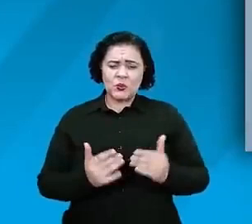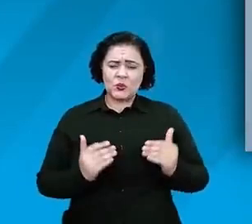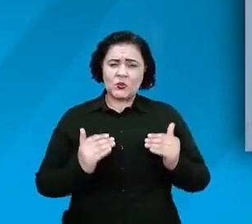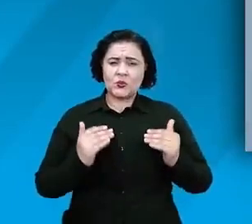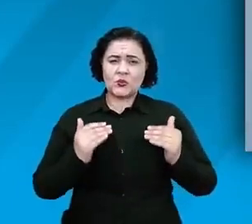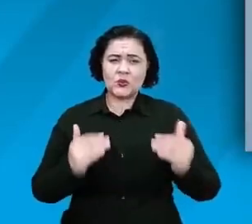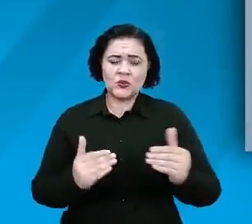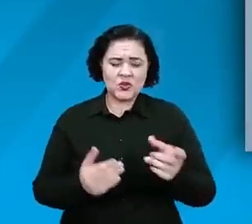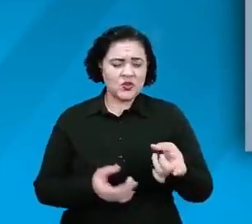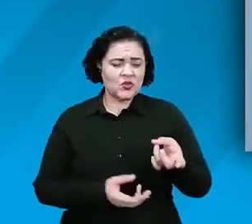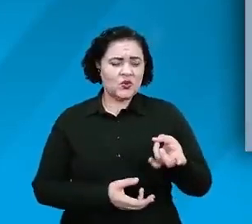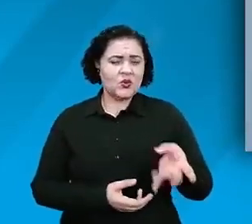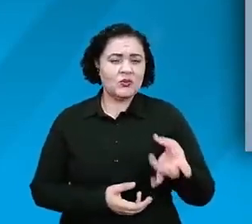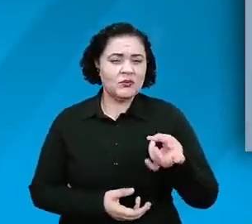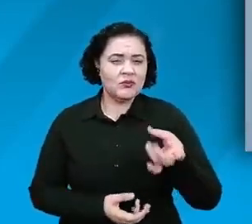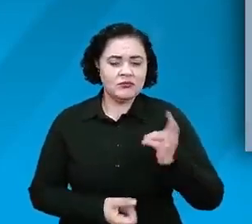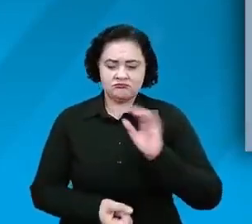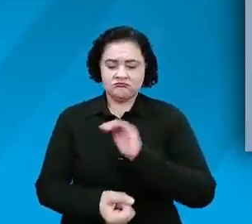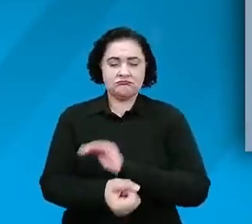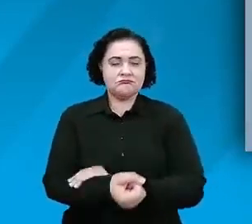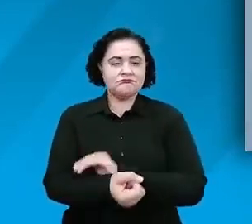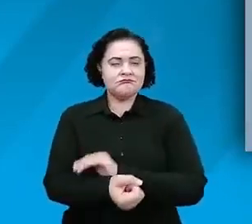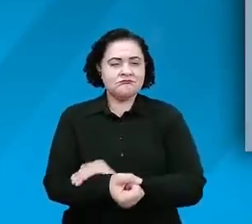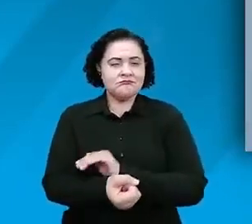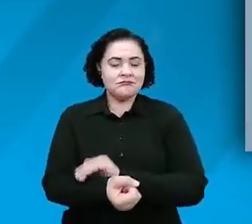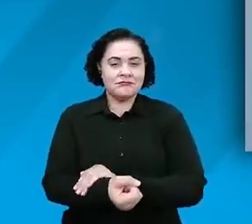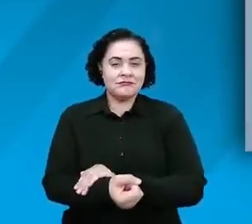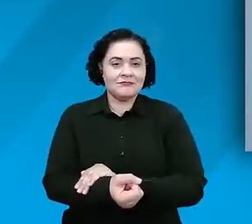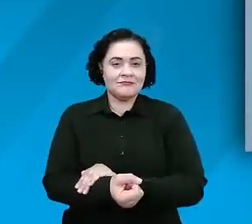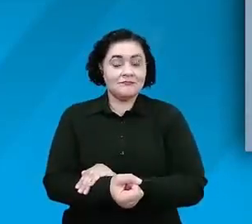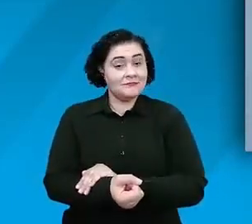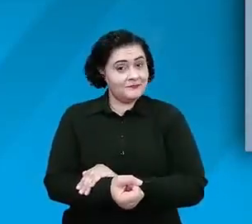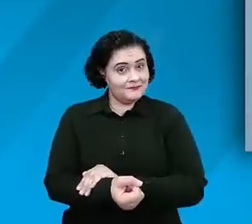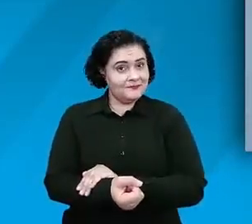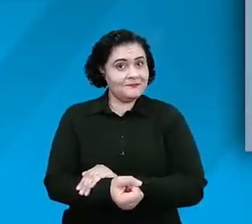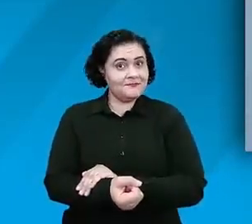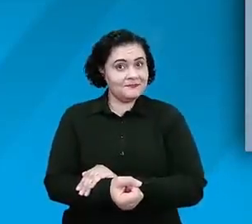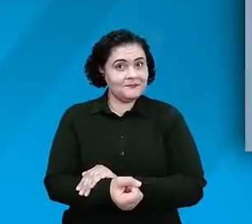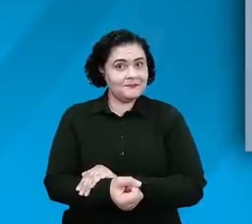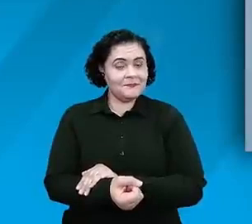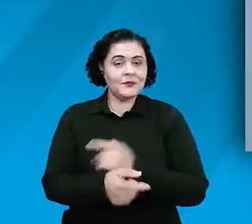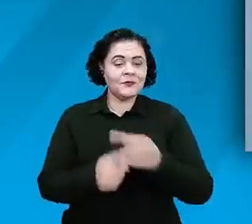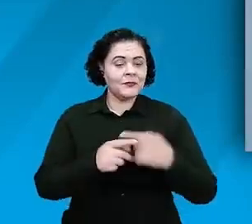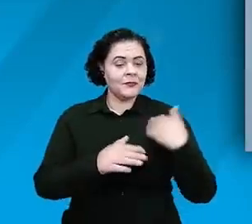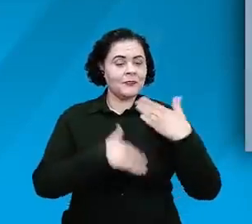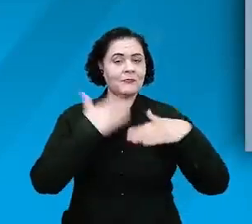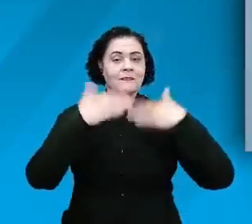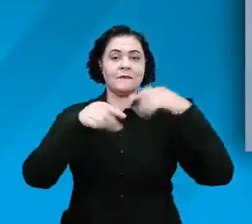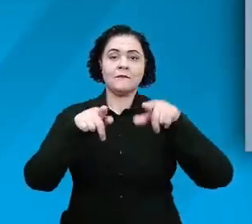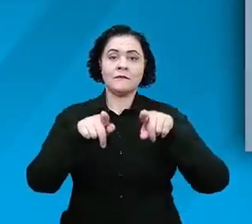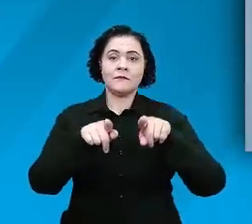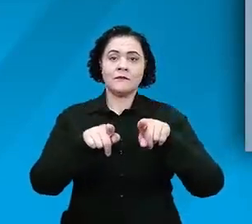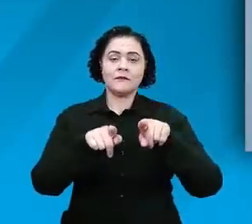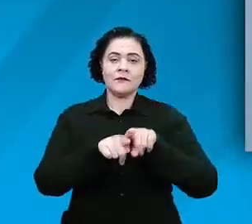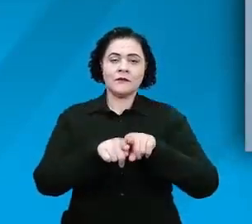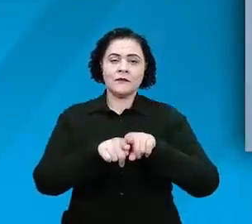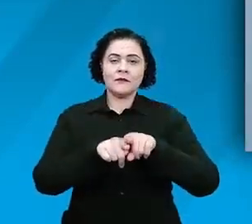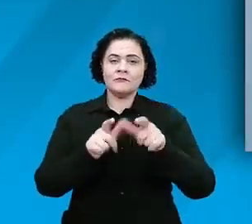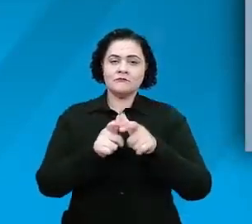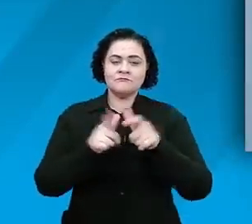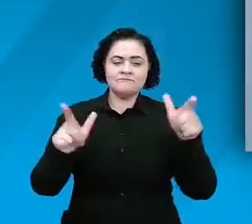alarmantes de drogadição que a nossa sociedade experimenta. O avanço